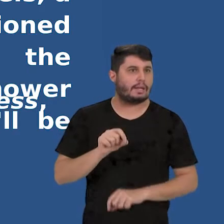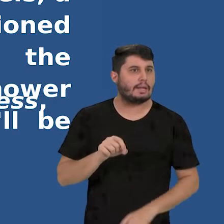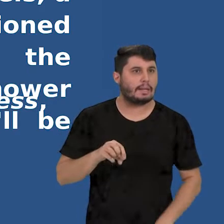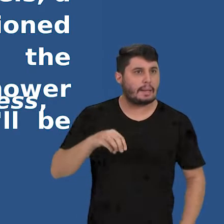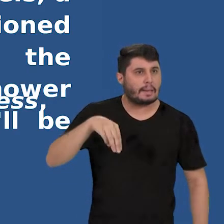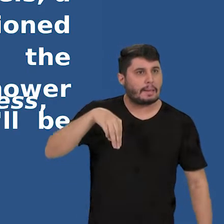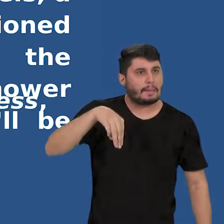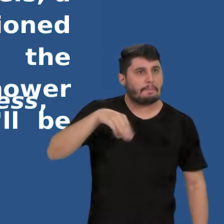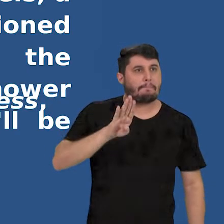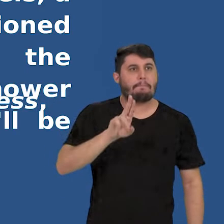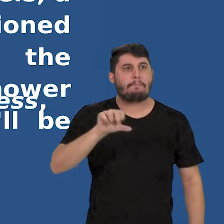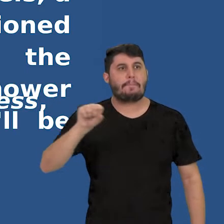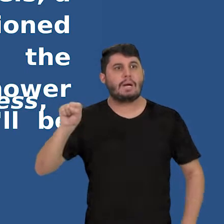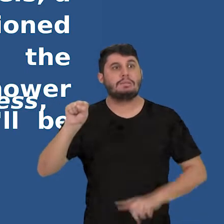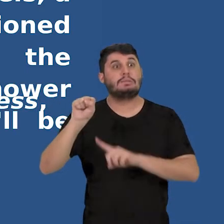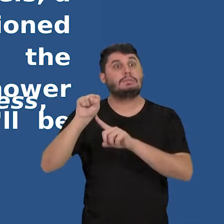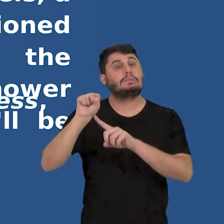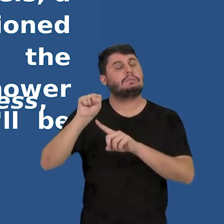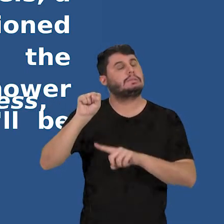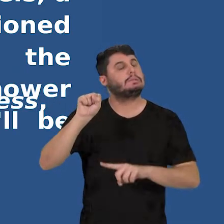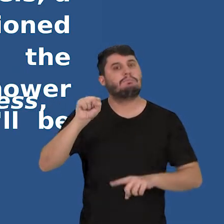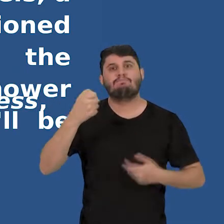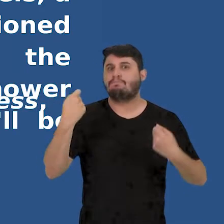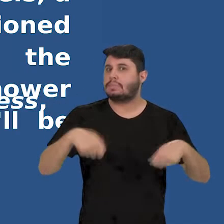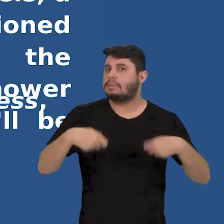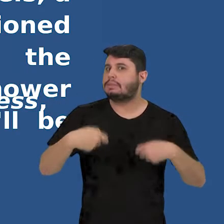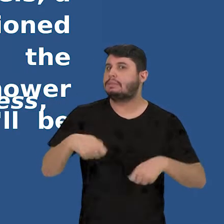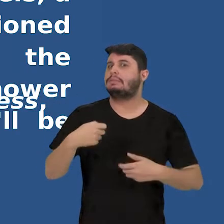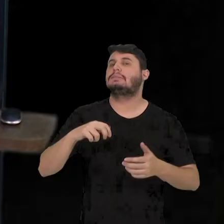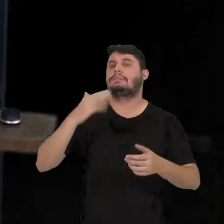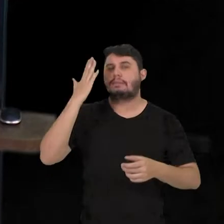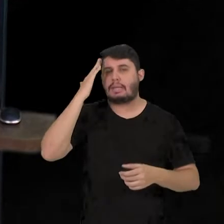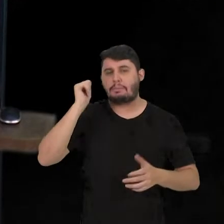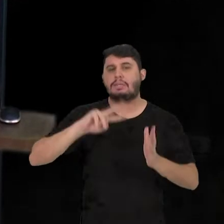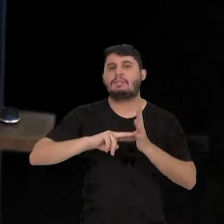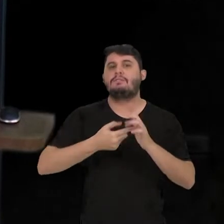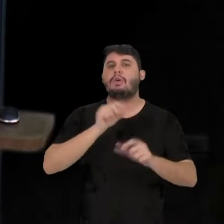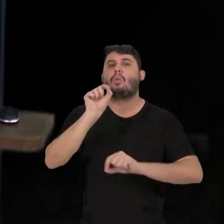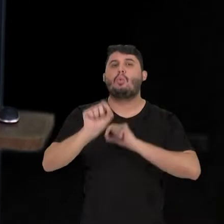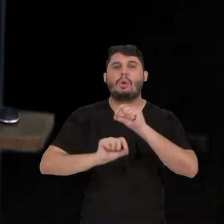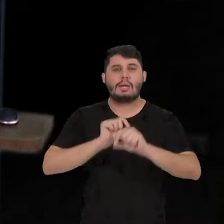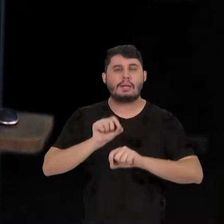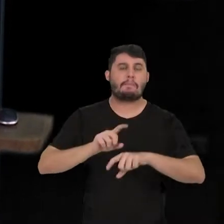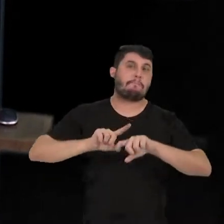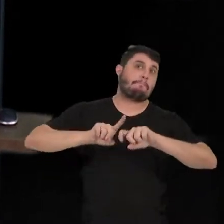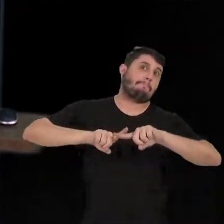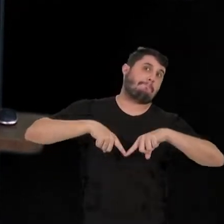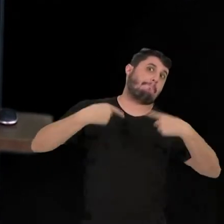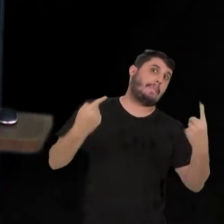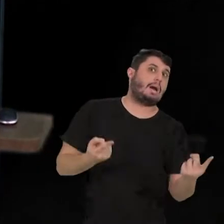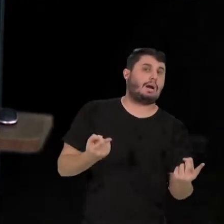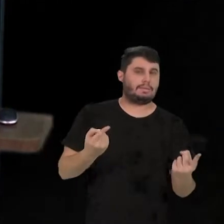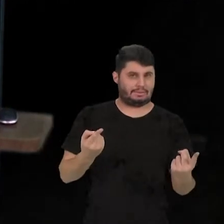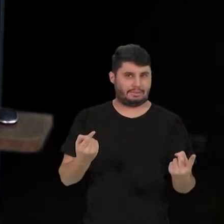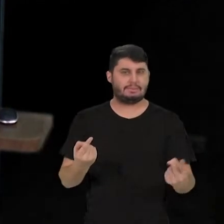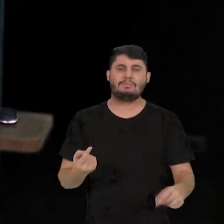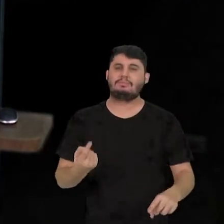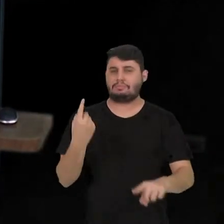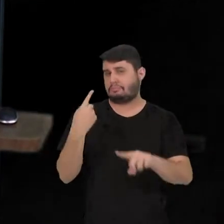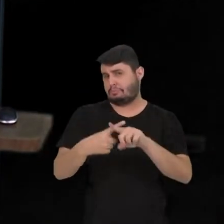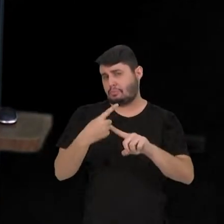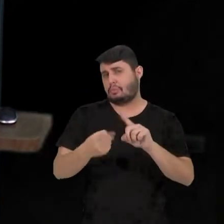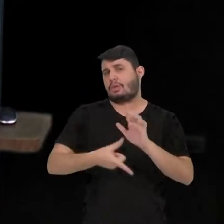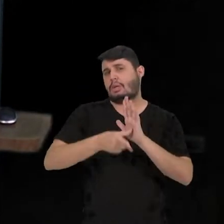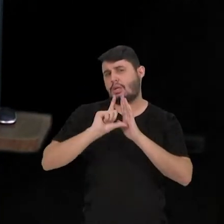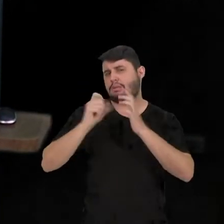mas, porém, né? Então, o que é que o autor do texto fez? No primeiro parágrafo ele apresentou o problema, né? O problema dos sem-teto enfrentam